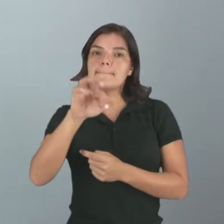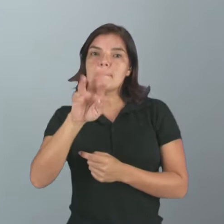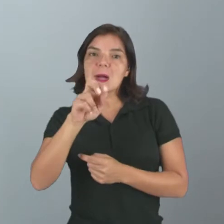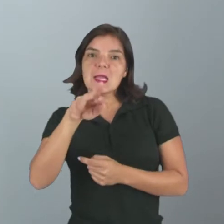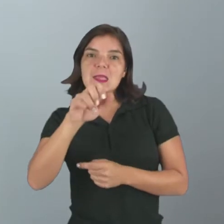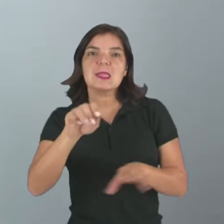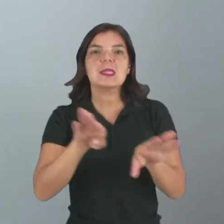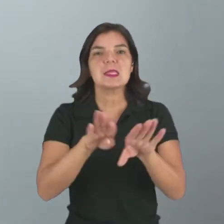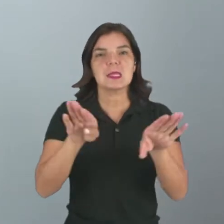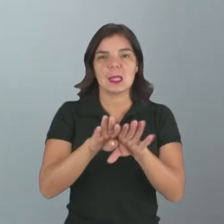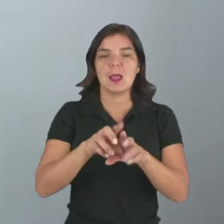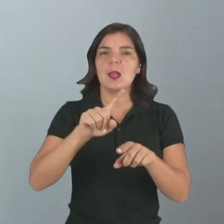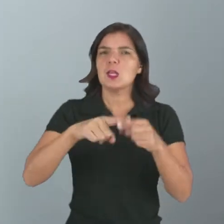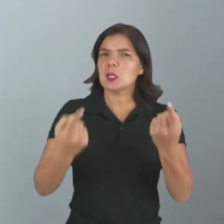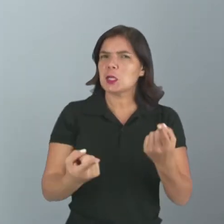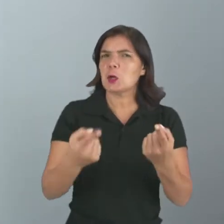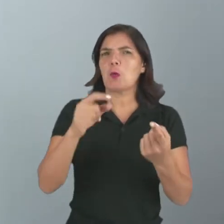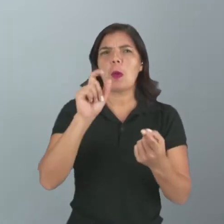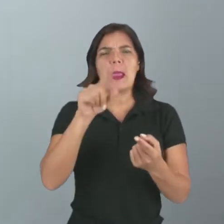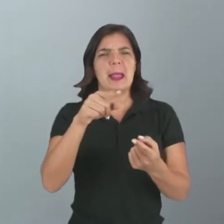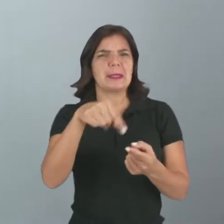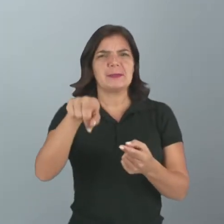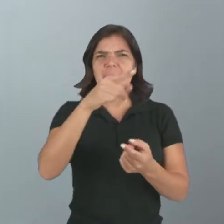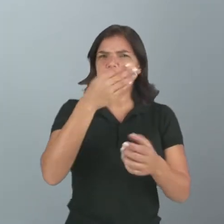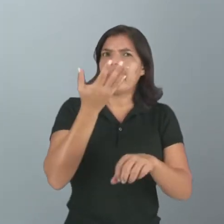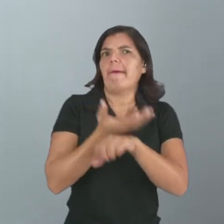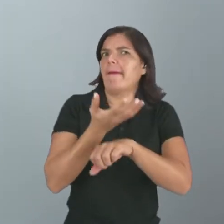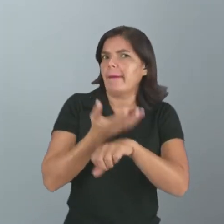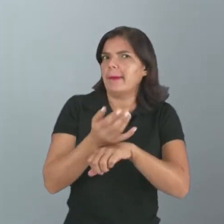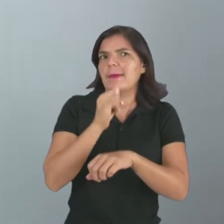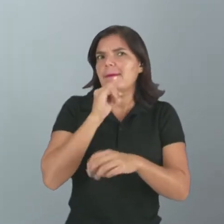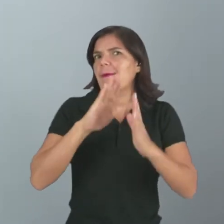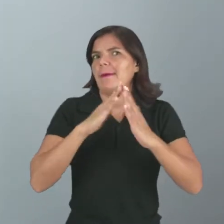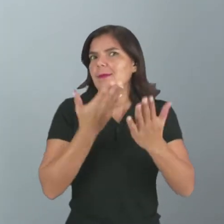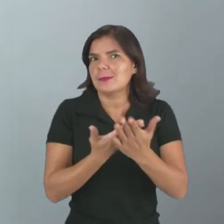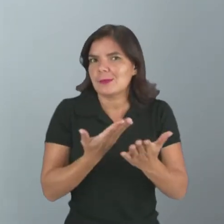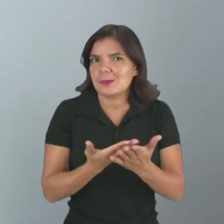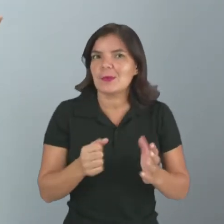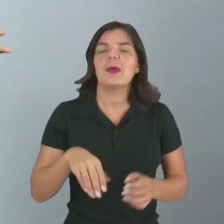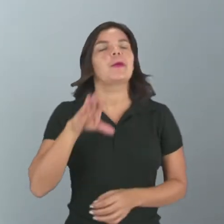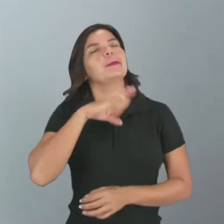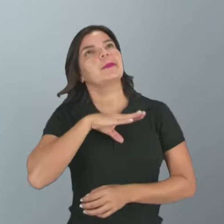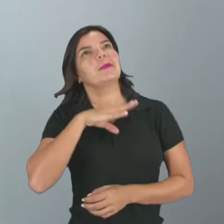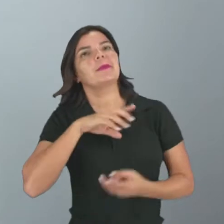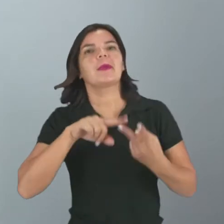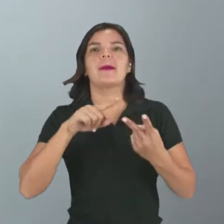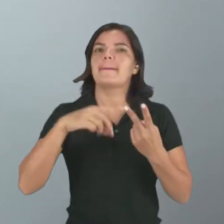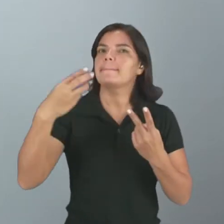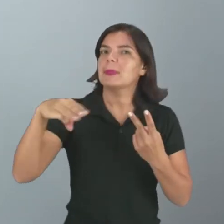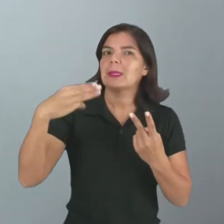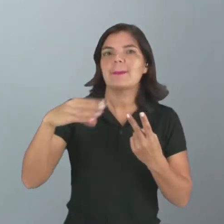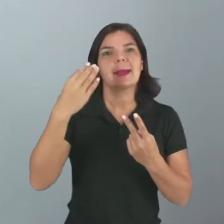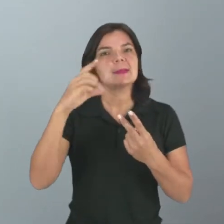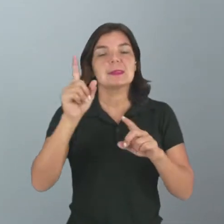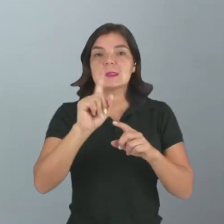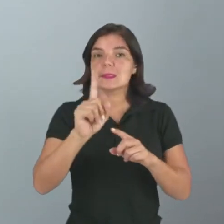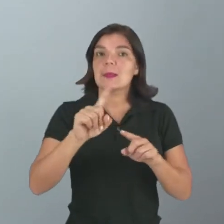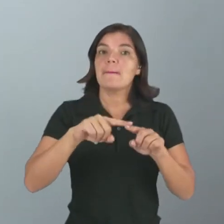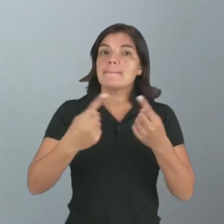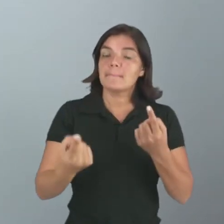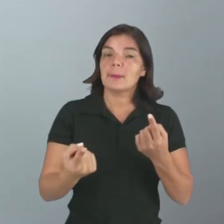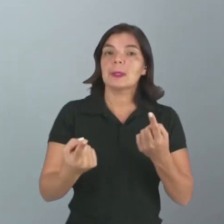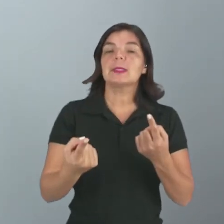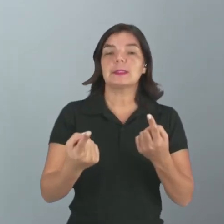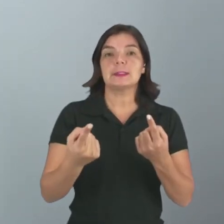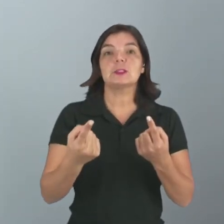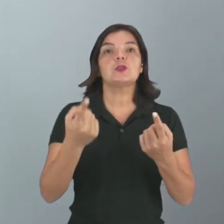eu falo de matéria, que não é uma matéria que você estuda na escola, por exemplo, não é uma matéria lá de português, matemática, ciências, não é bem